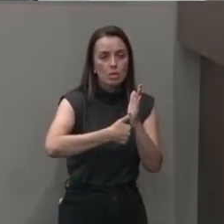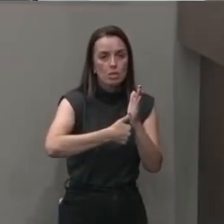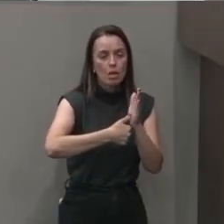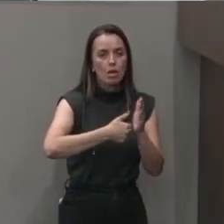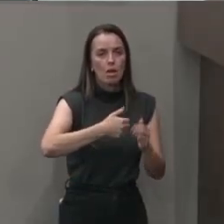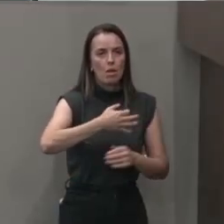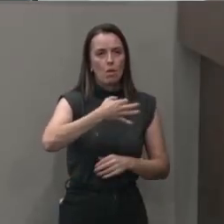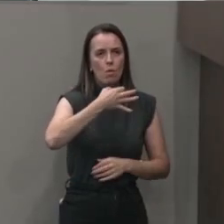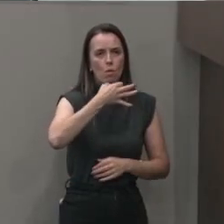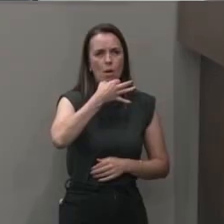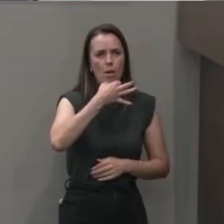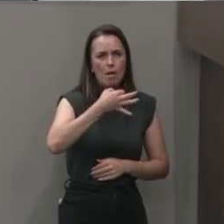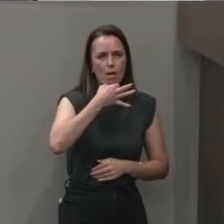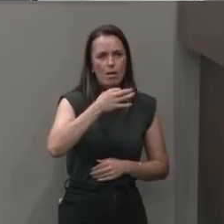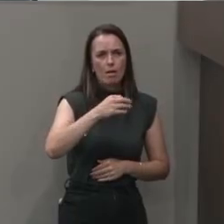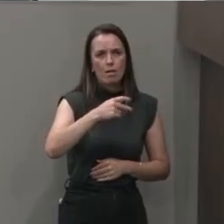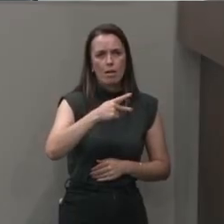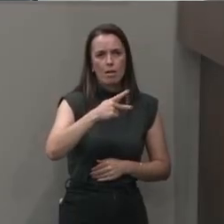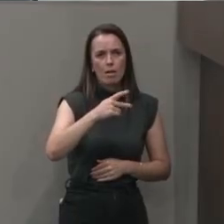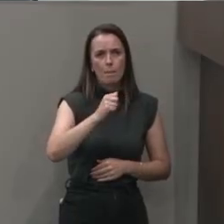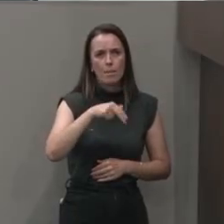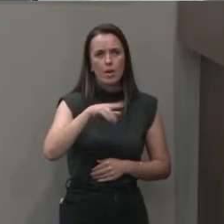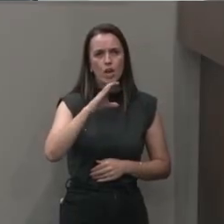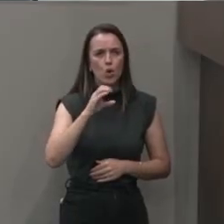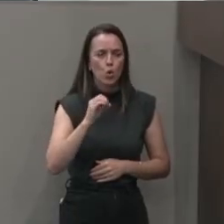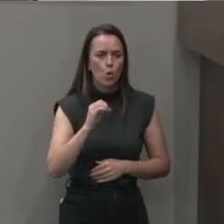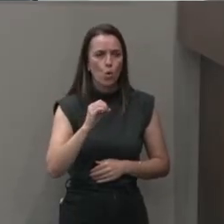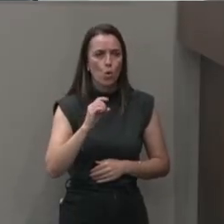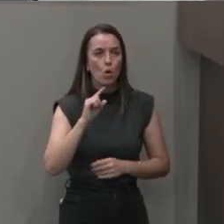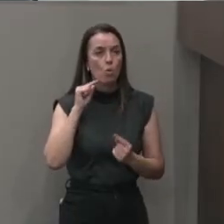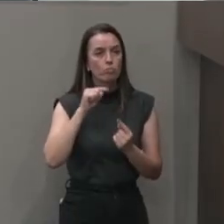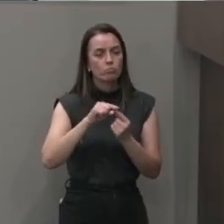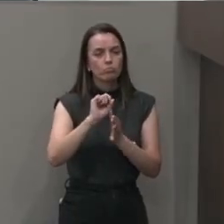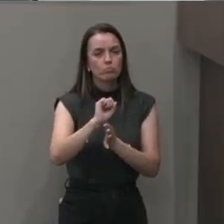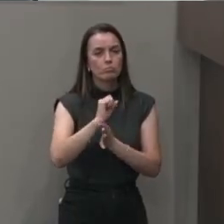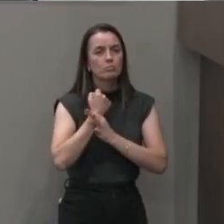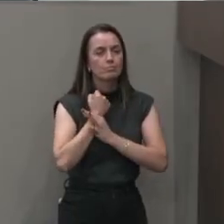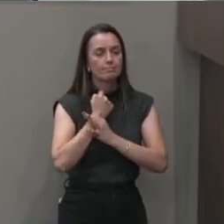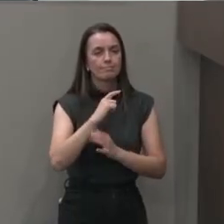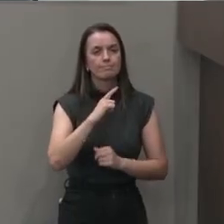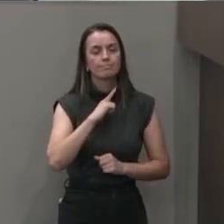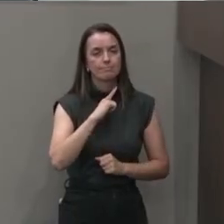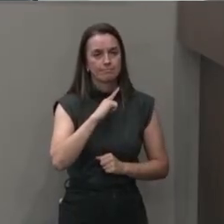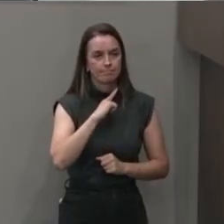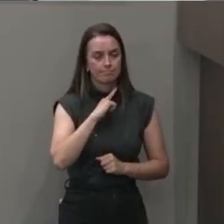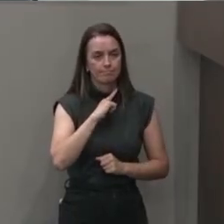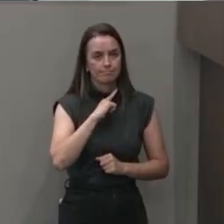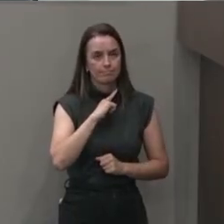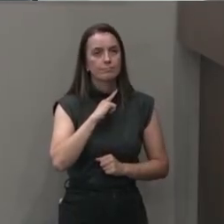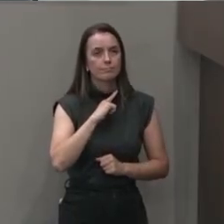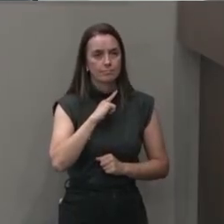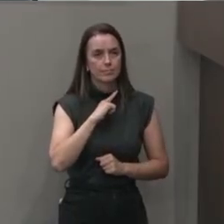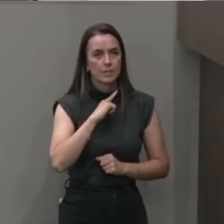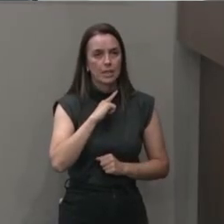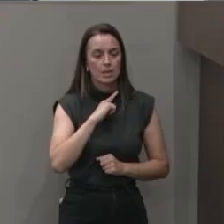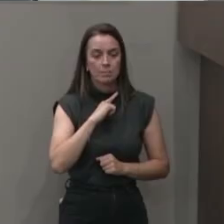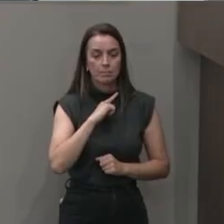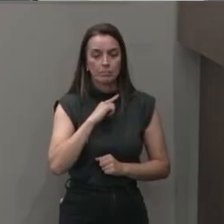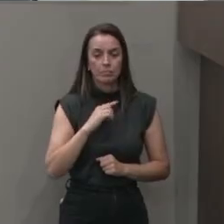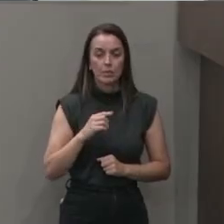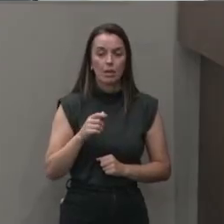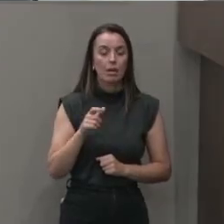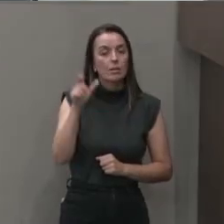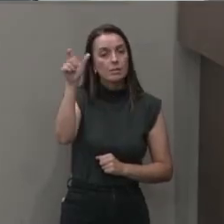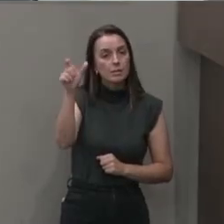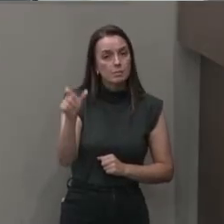nas escolas, vai trazer mais segurança, vai trazer mais confiança para os nossos atendentes nas